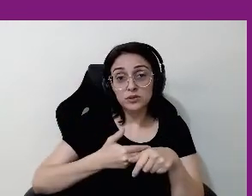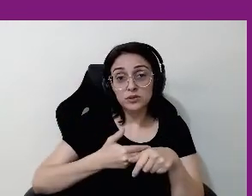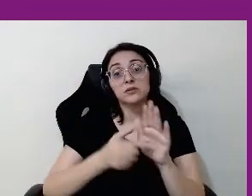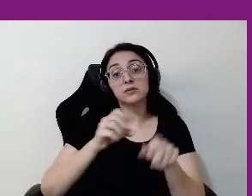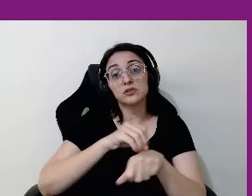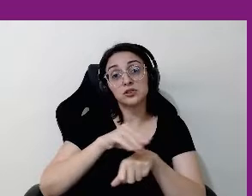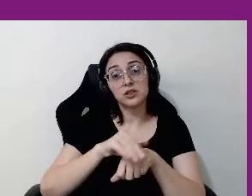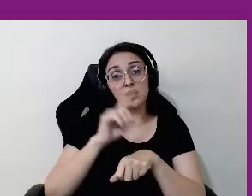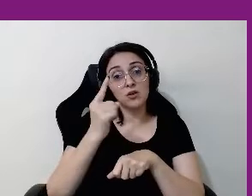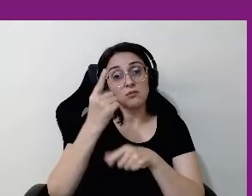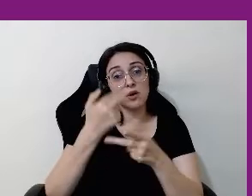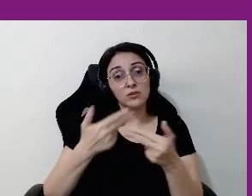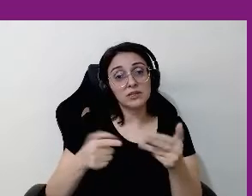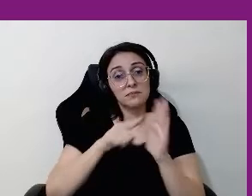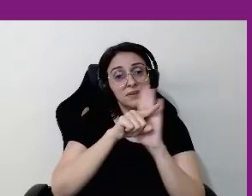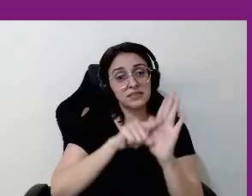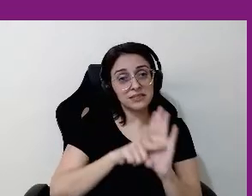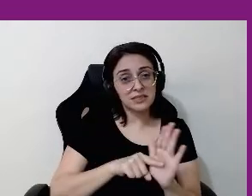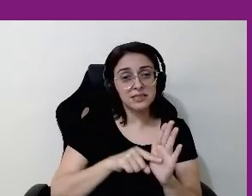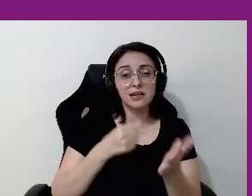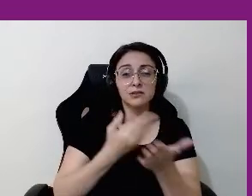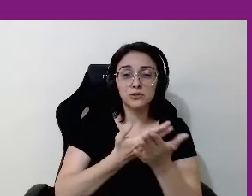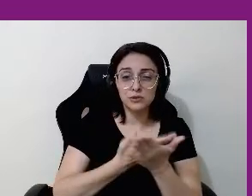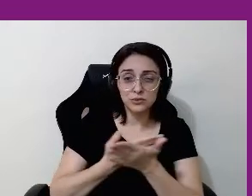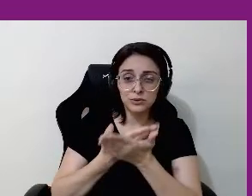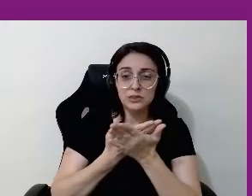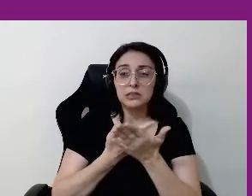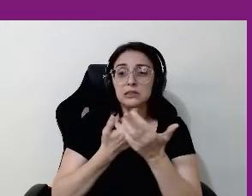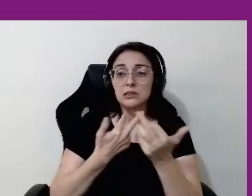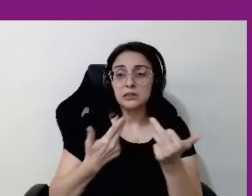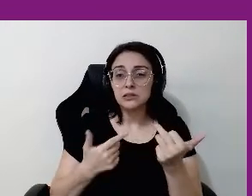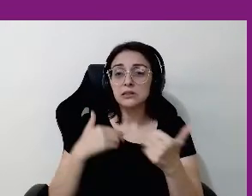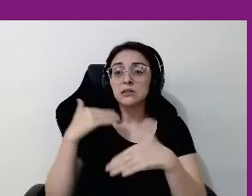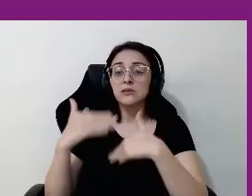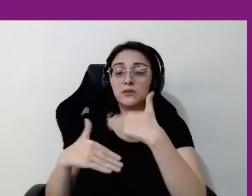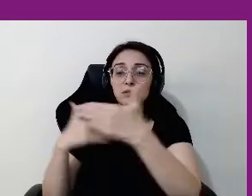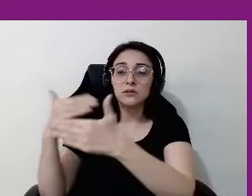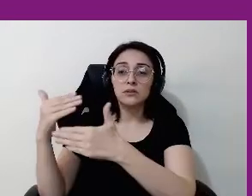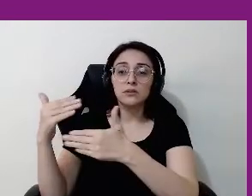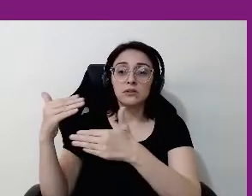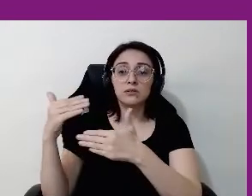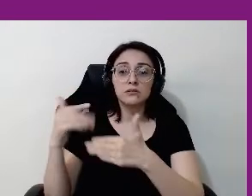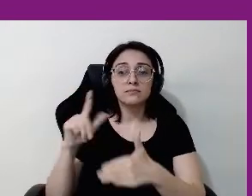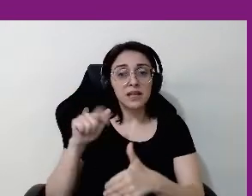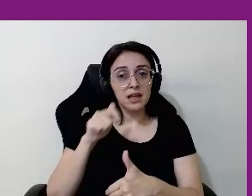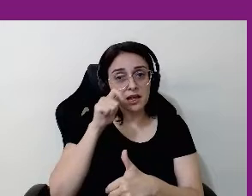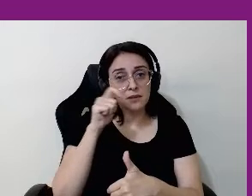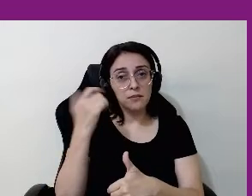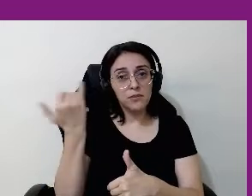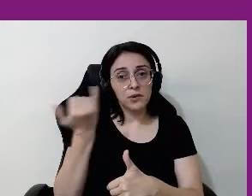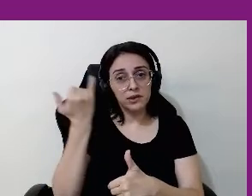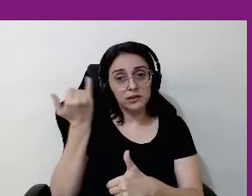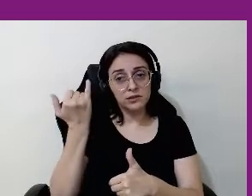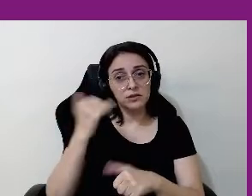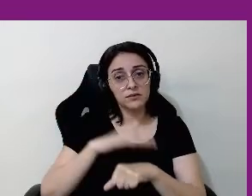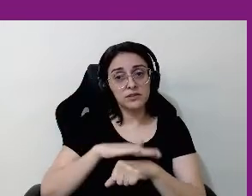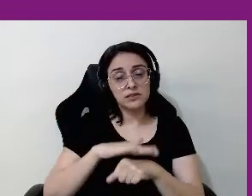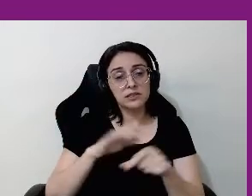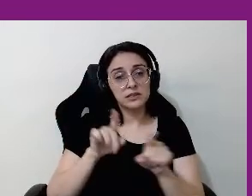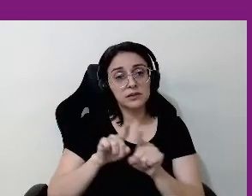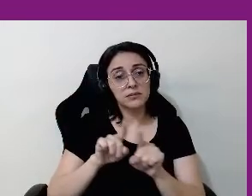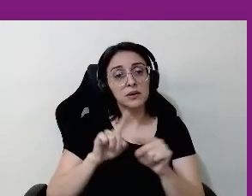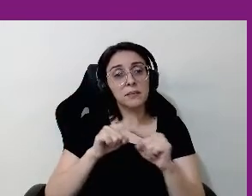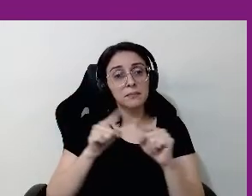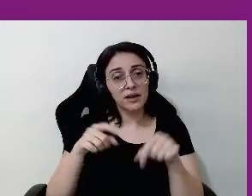recomendar, uma coisa é pesquisa, uma coisa que a gente está estudando, uma coisa que está evoluindo, que eu acho que é muito importante ser feita também, mas